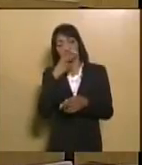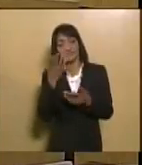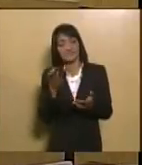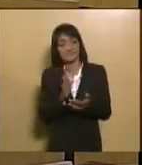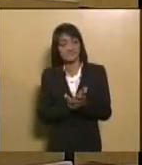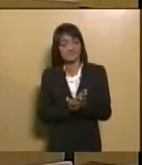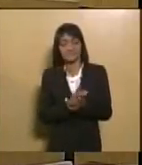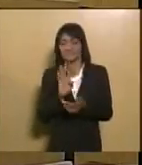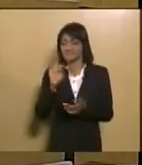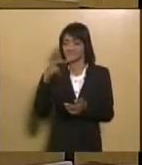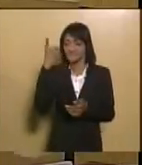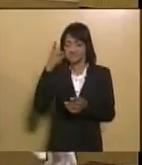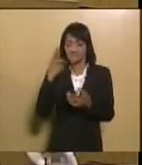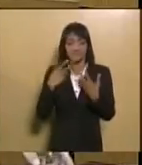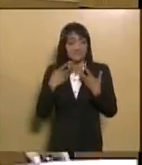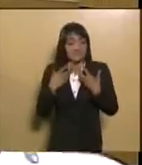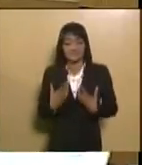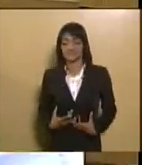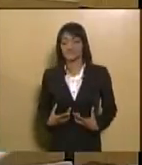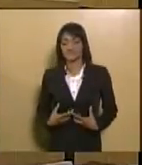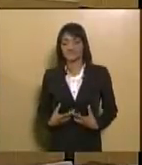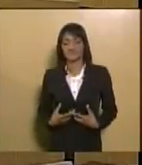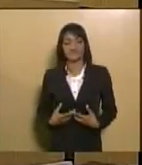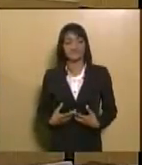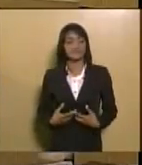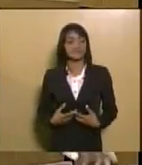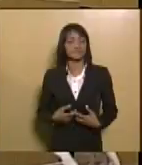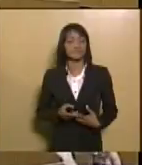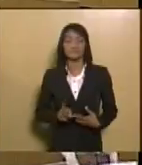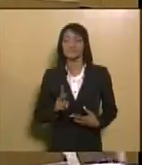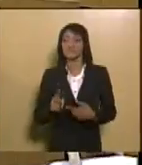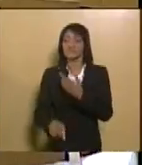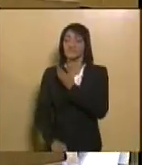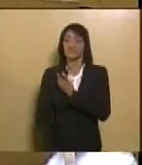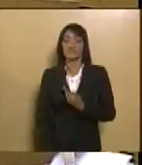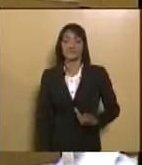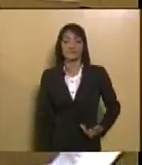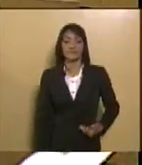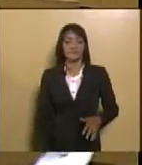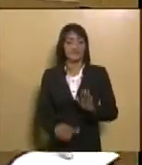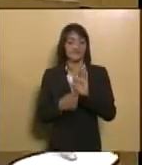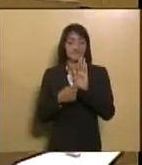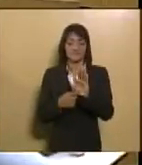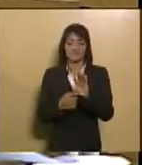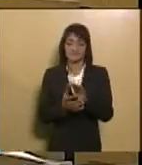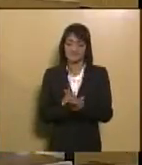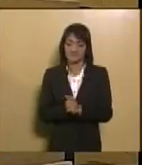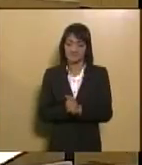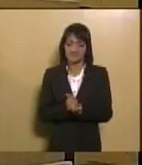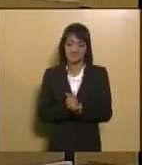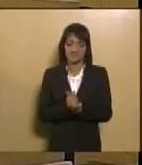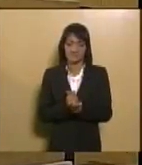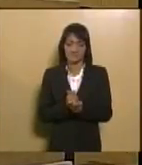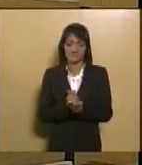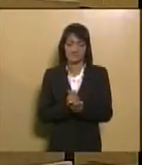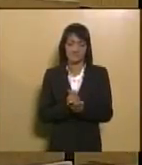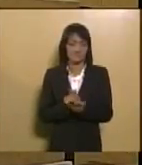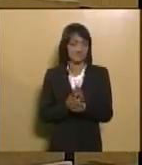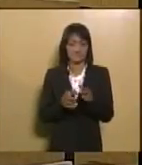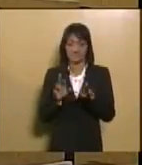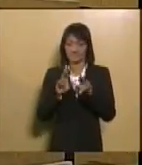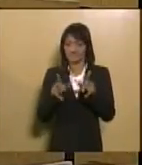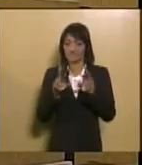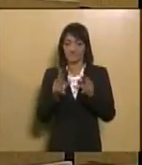desse jogo de números que o governo faz diariamente para demonstrar uma situação que não é a realidade. Se